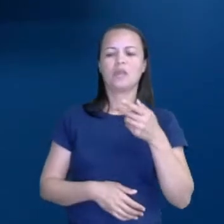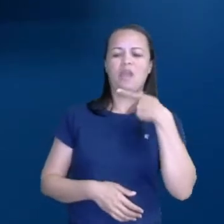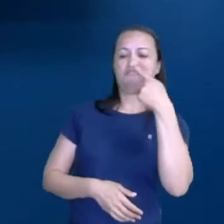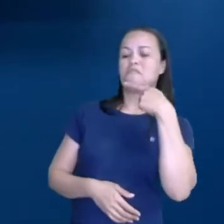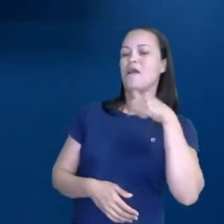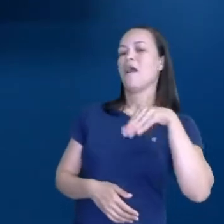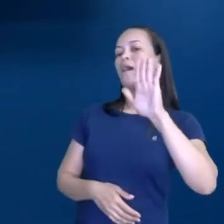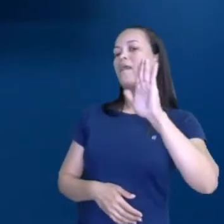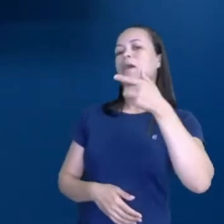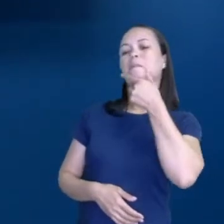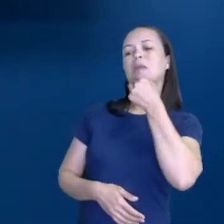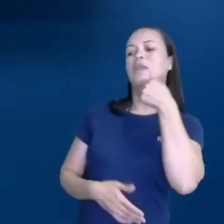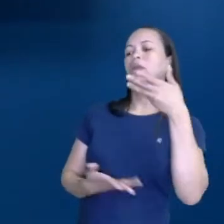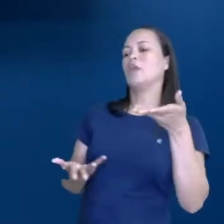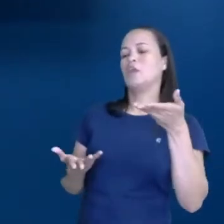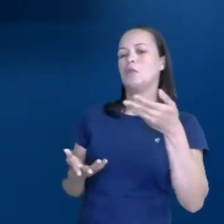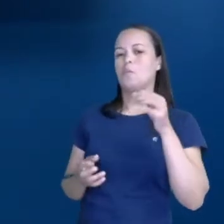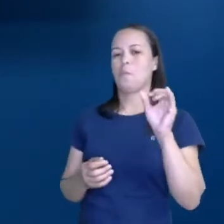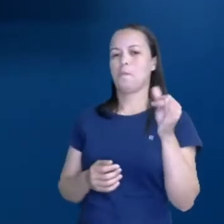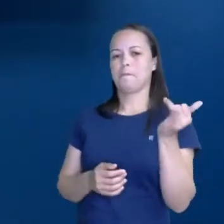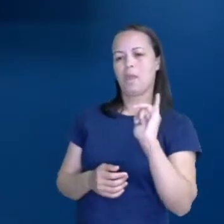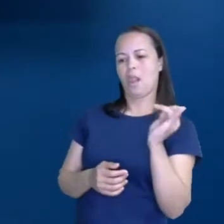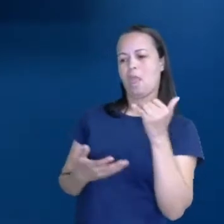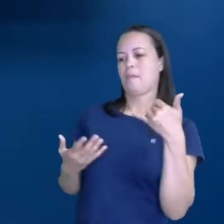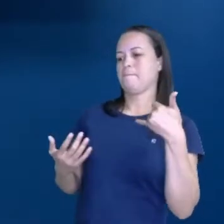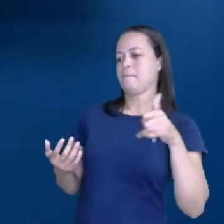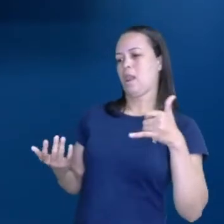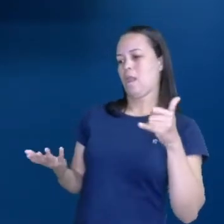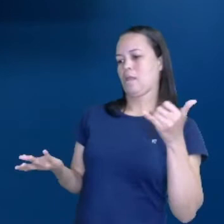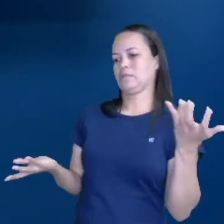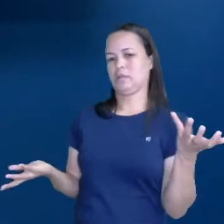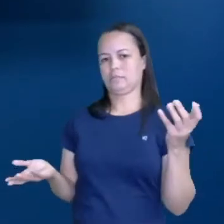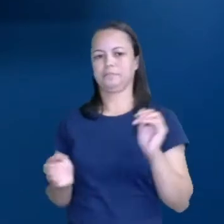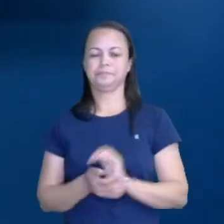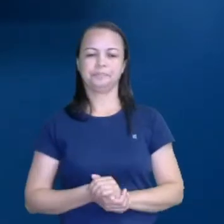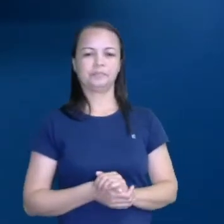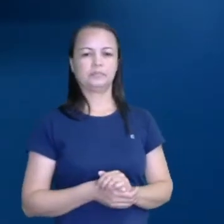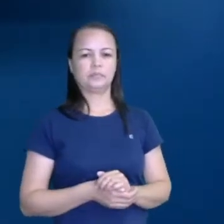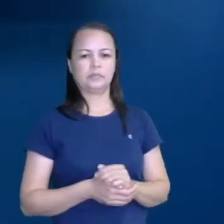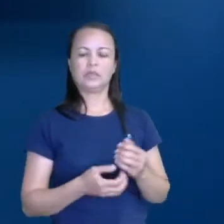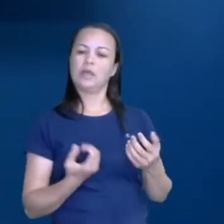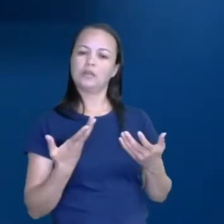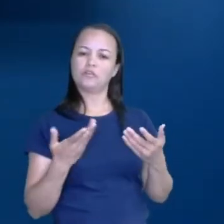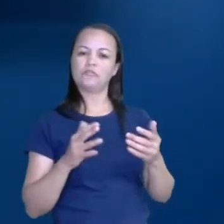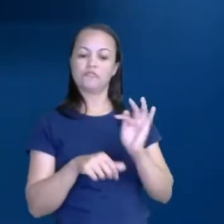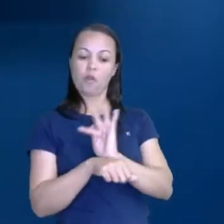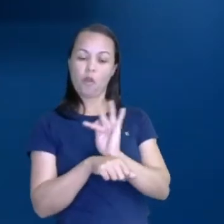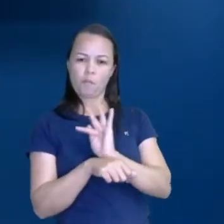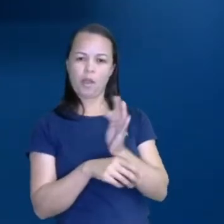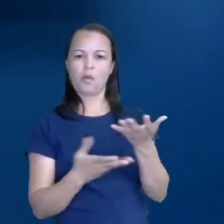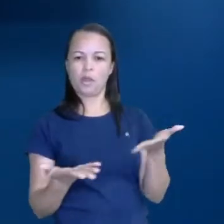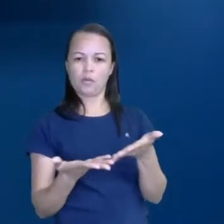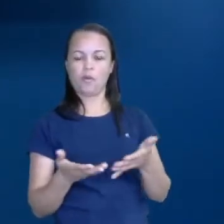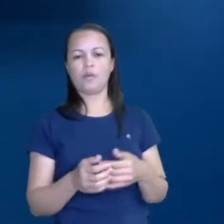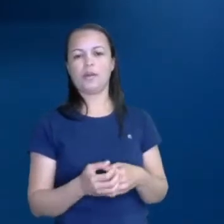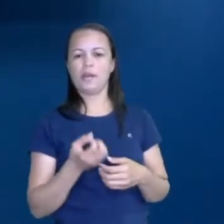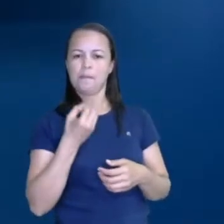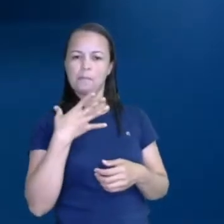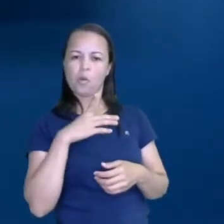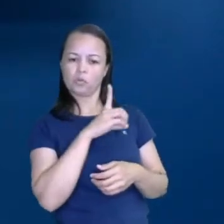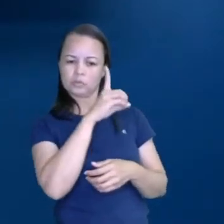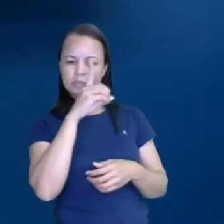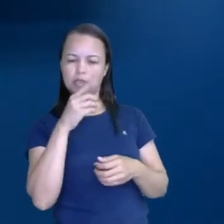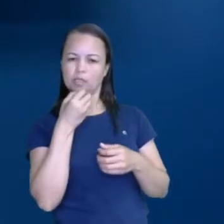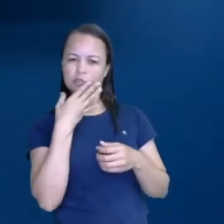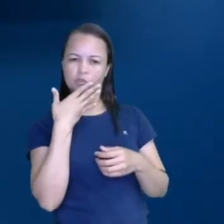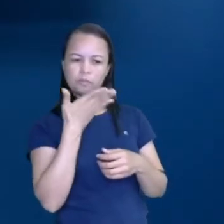de uma forma formal. Bom dia, tudo bem com você? Veja as formas de se falar.